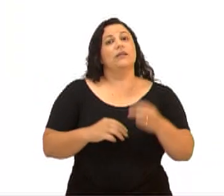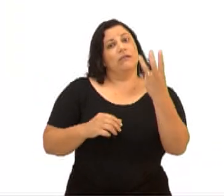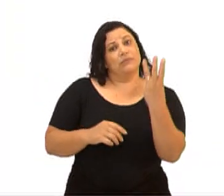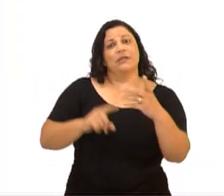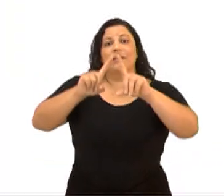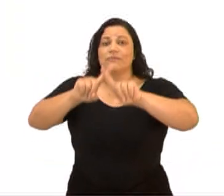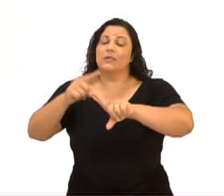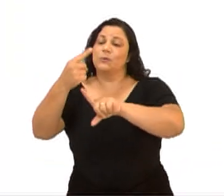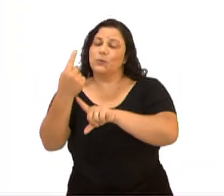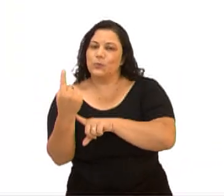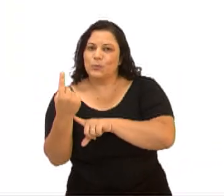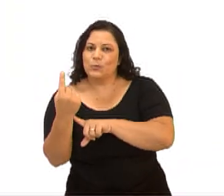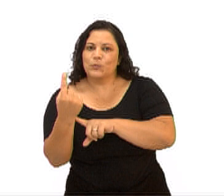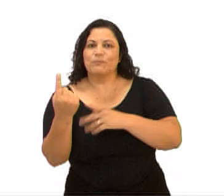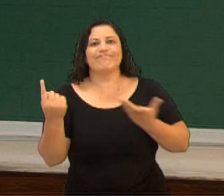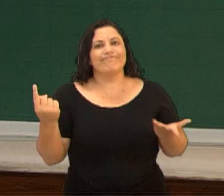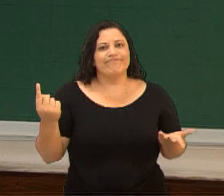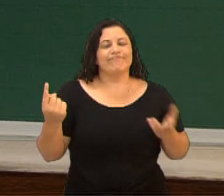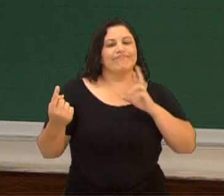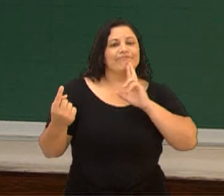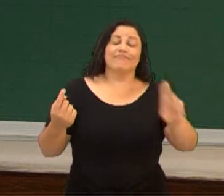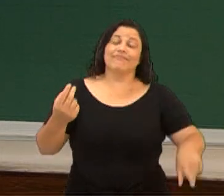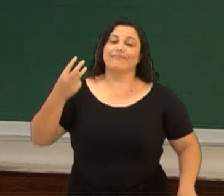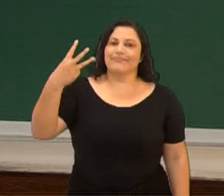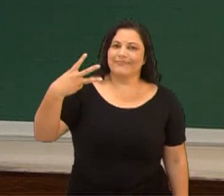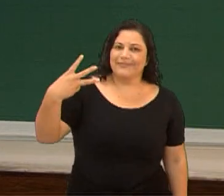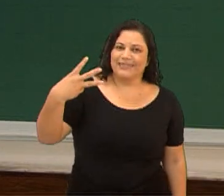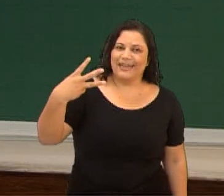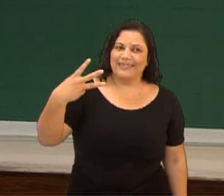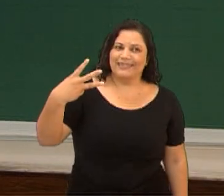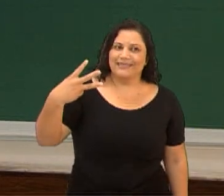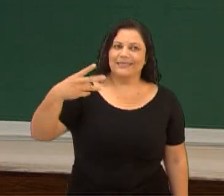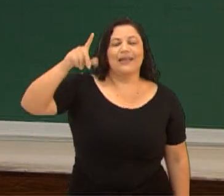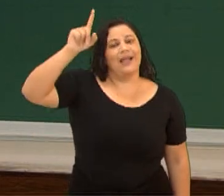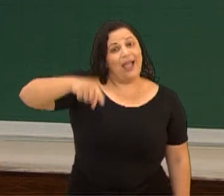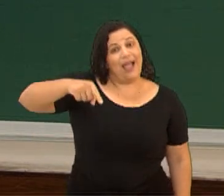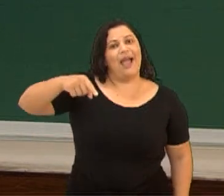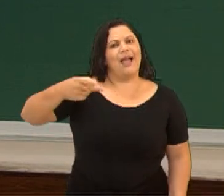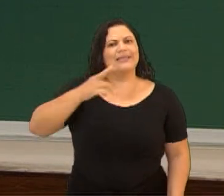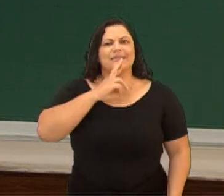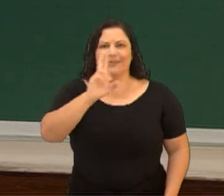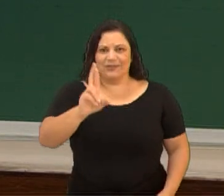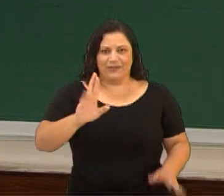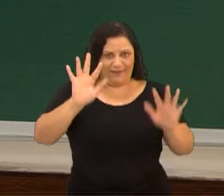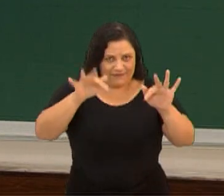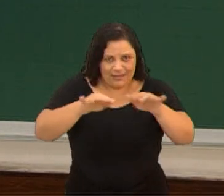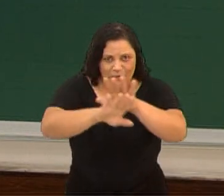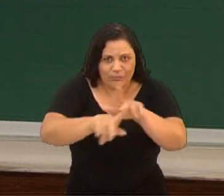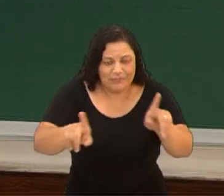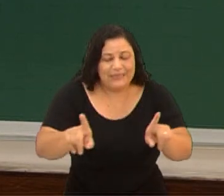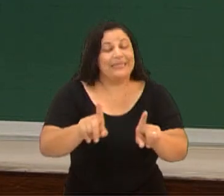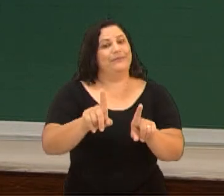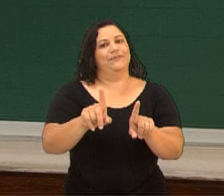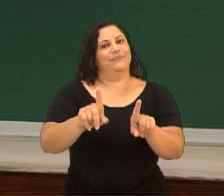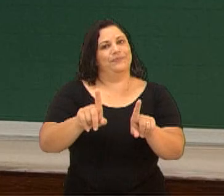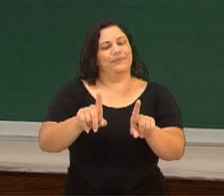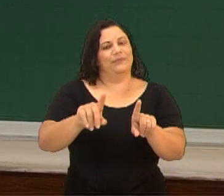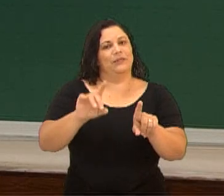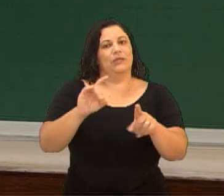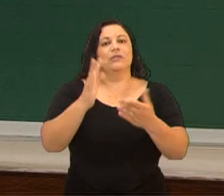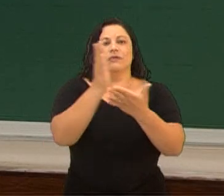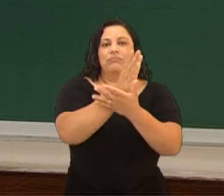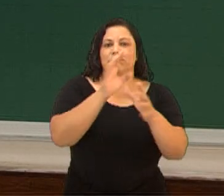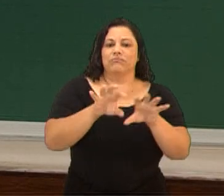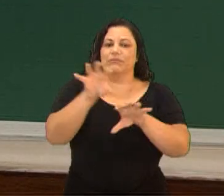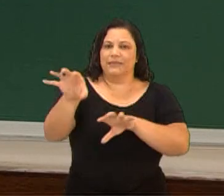1. Quanto que é 3 vezes 1? 3. Esse é o resultado final? Não, eu calculei as áreas